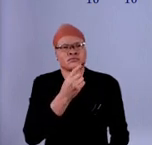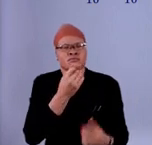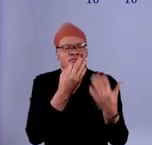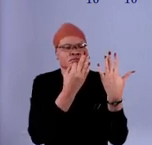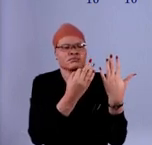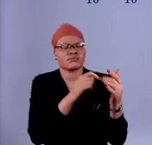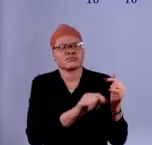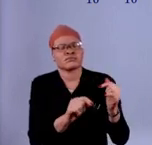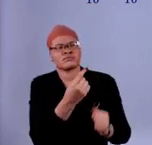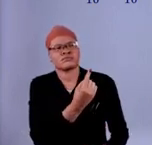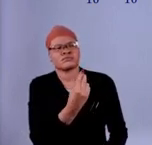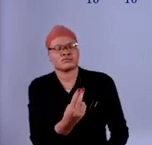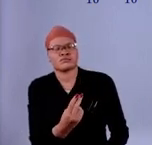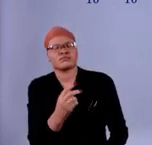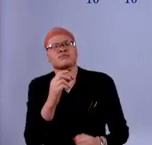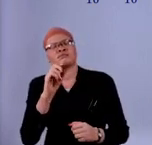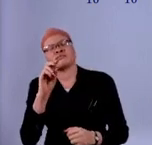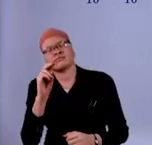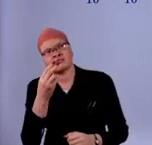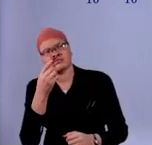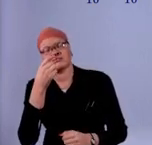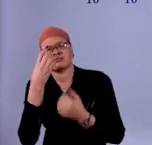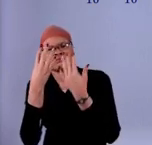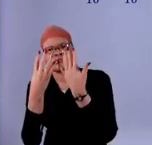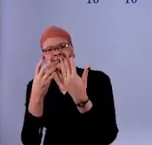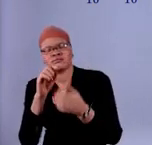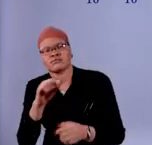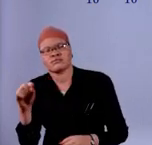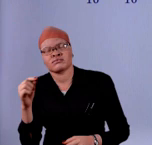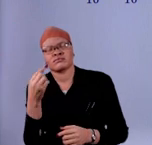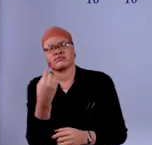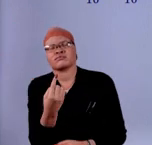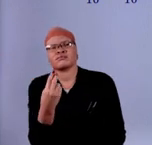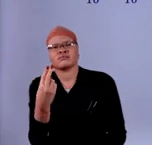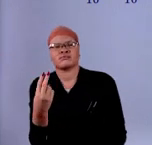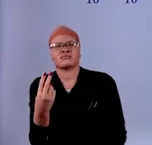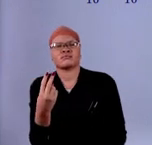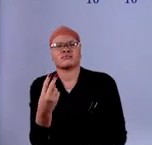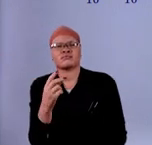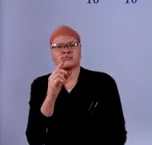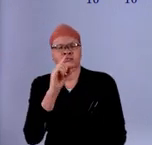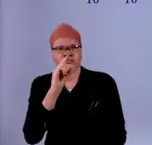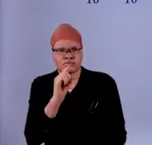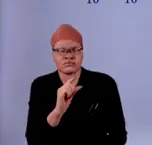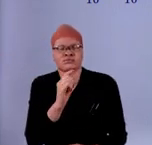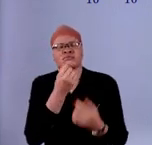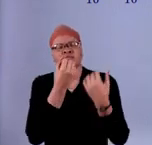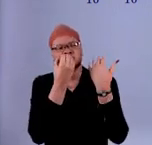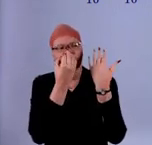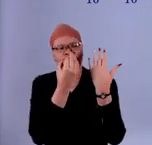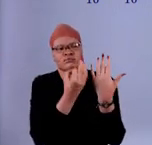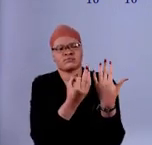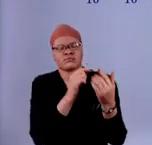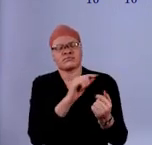a primeira 8 sobre doses a segunda novo sobre dose vamos fazer a nós vimos que oito sobre 12 é